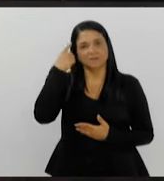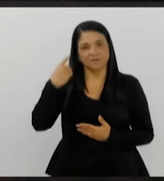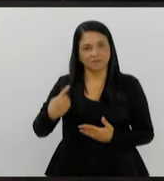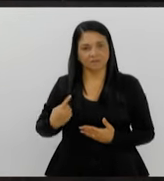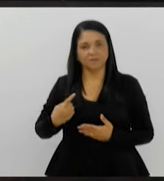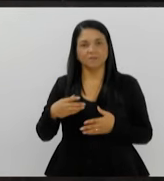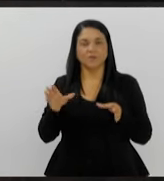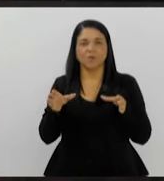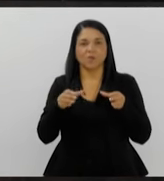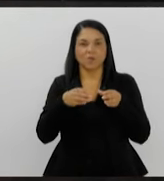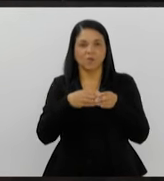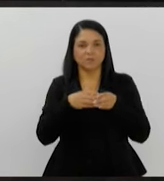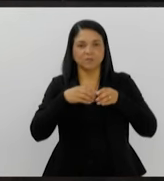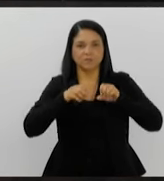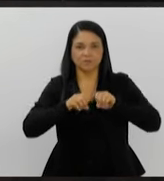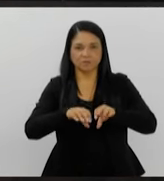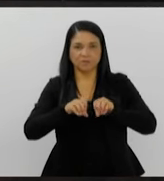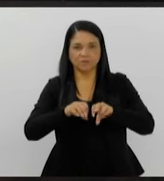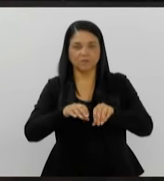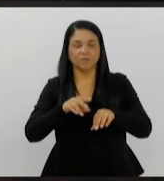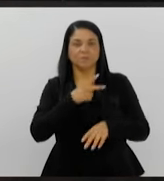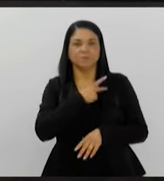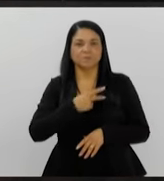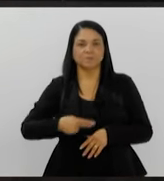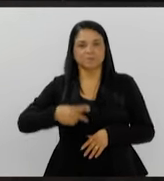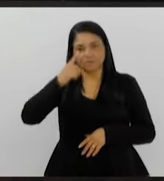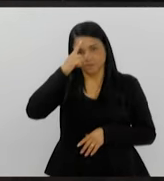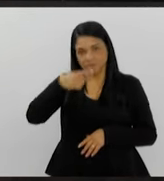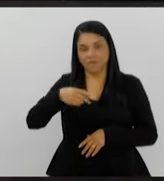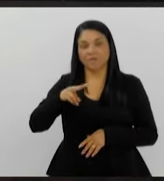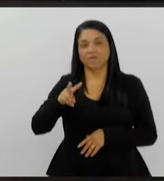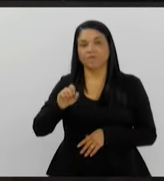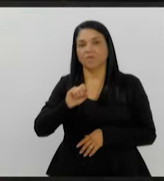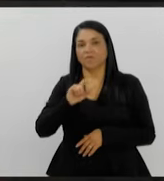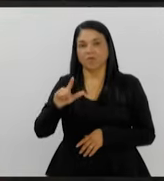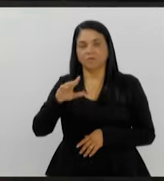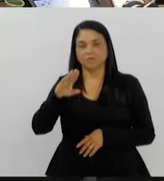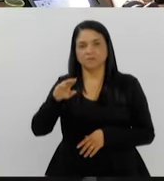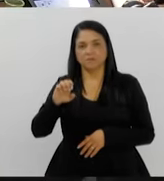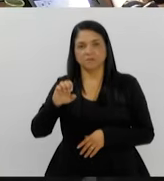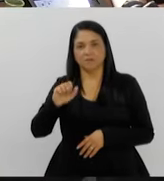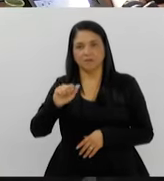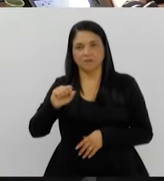comissão de educação presidência des Deputado por favor